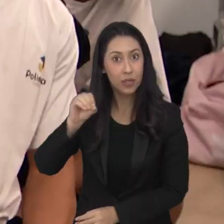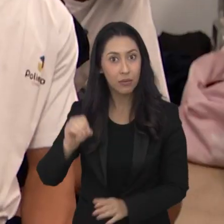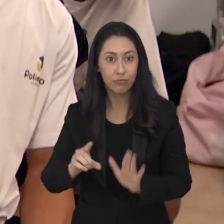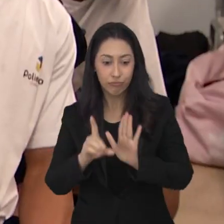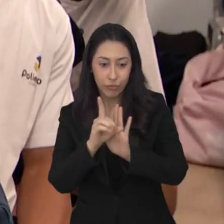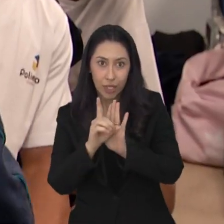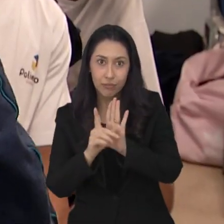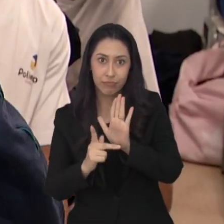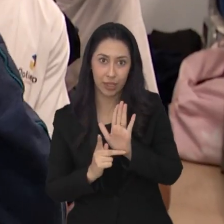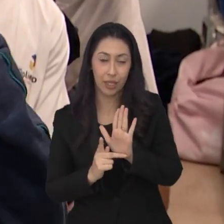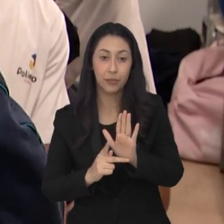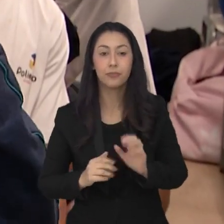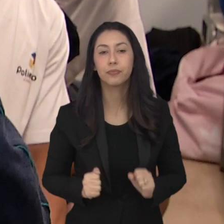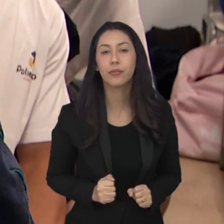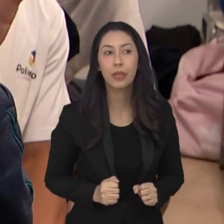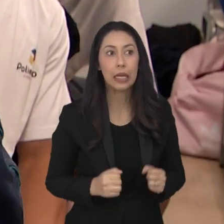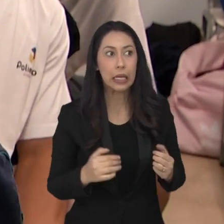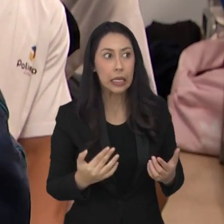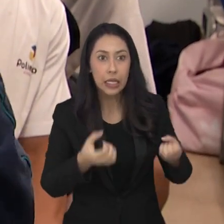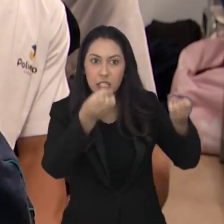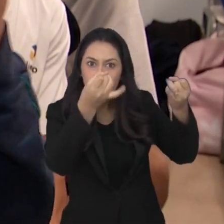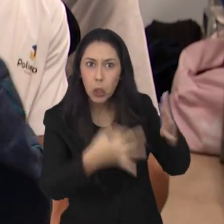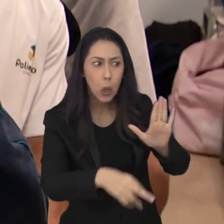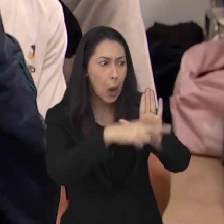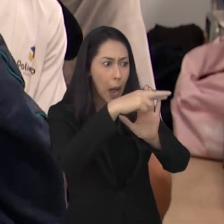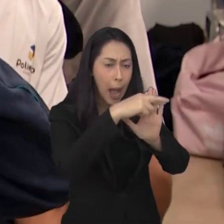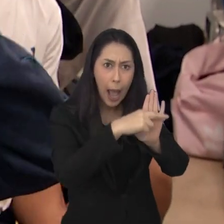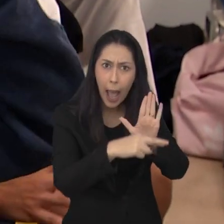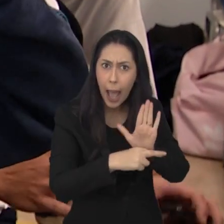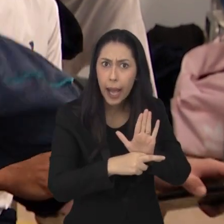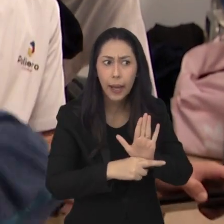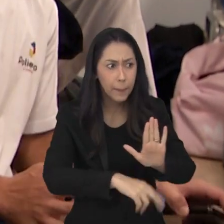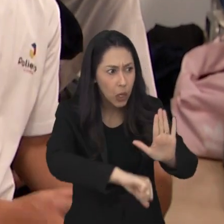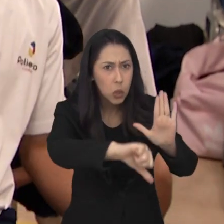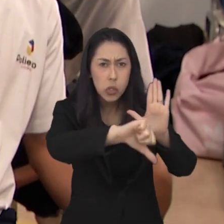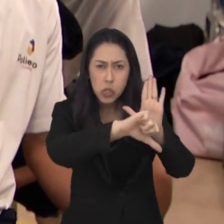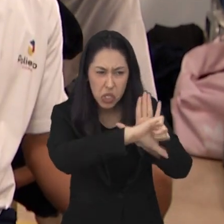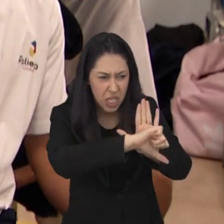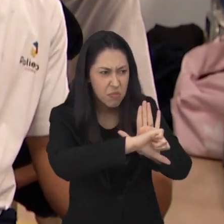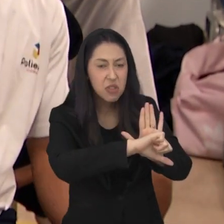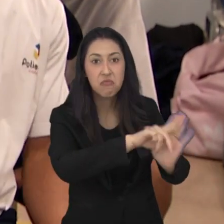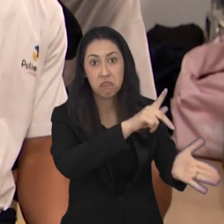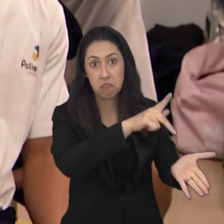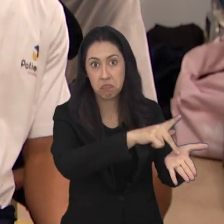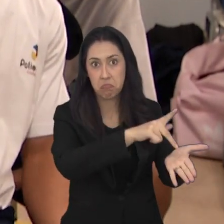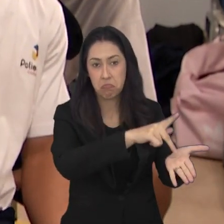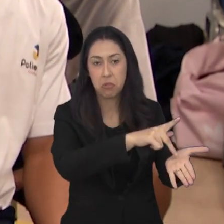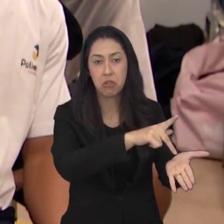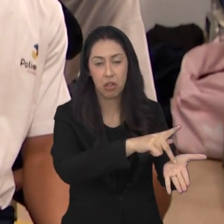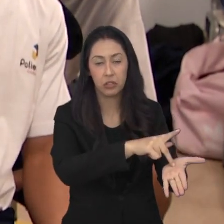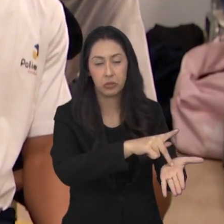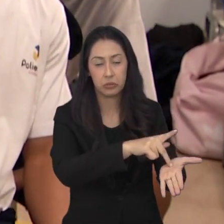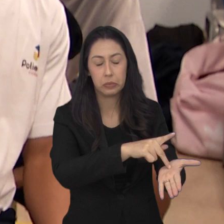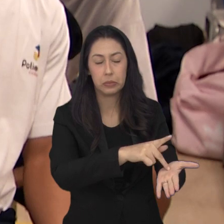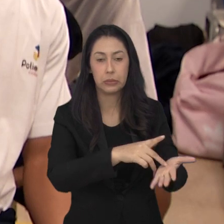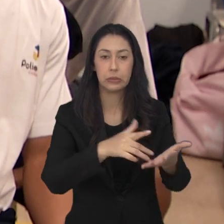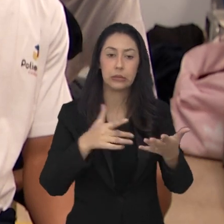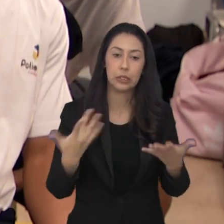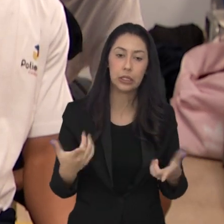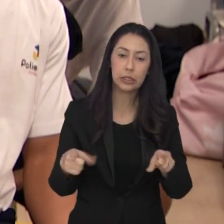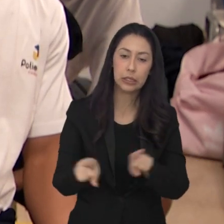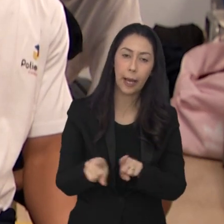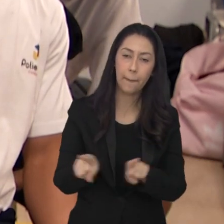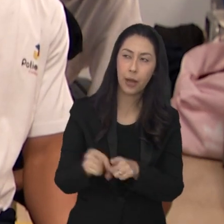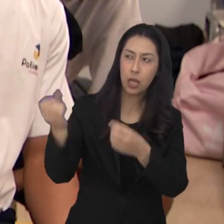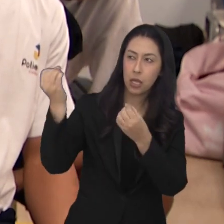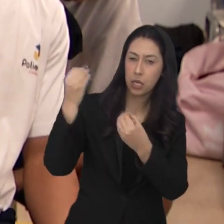penal. Os precedentes que tem que ter para o crime ser categorizado assim. Aí ela deu